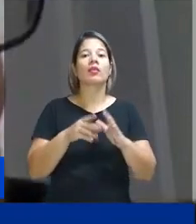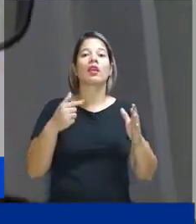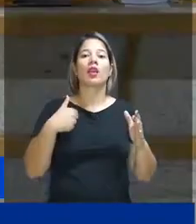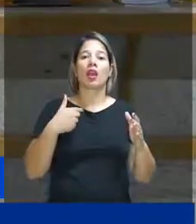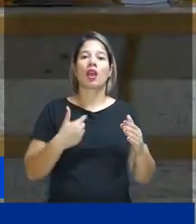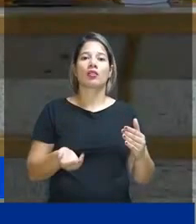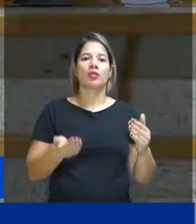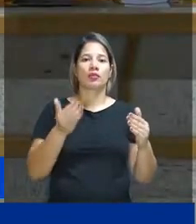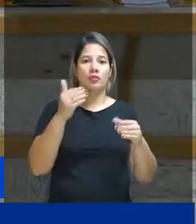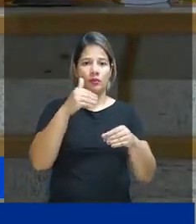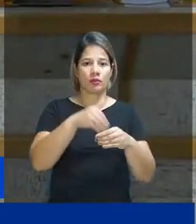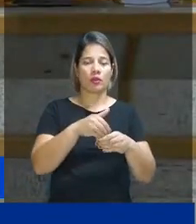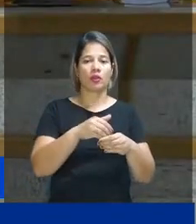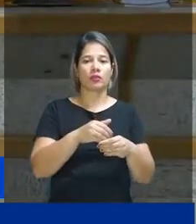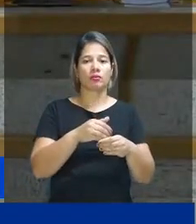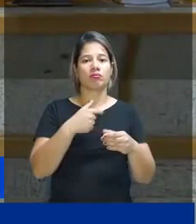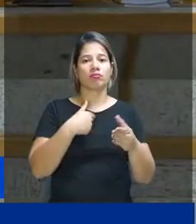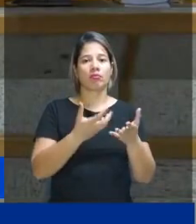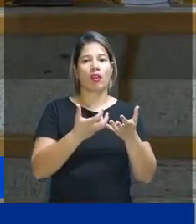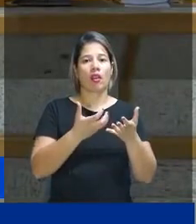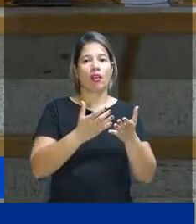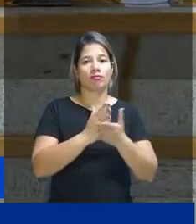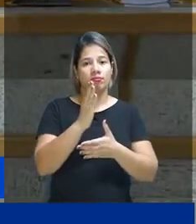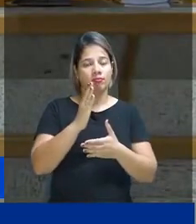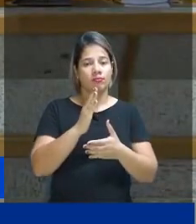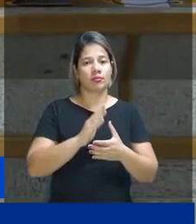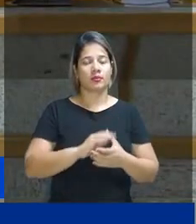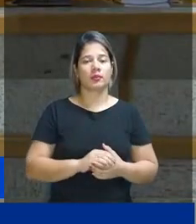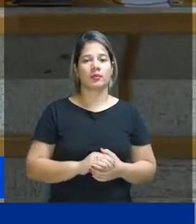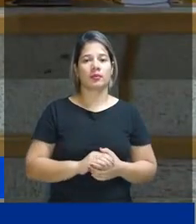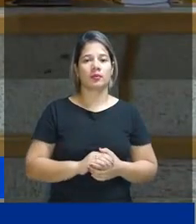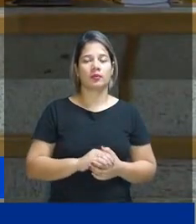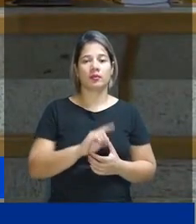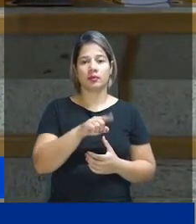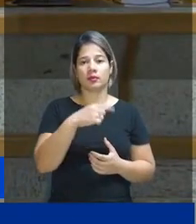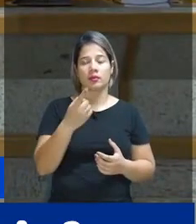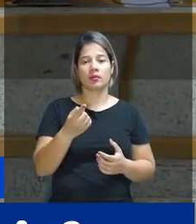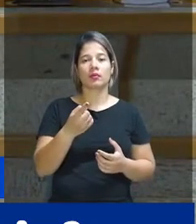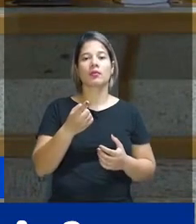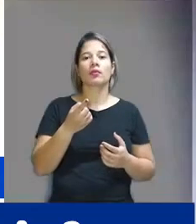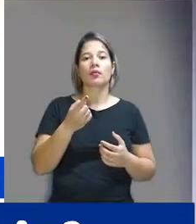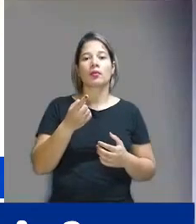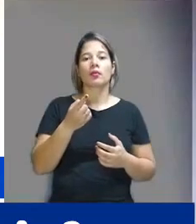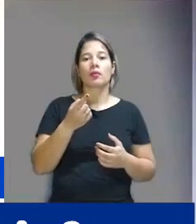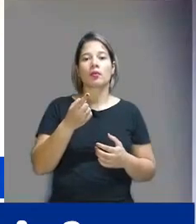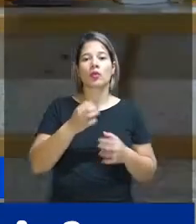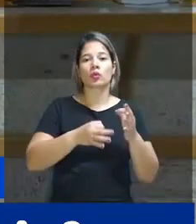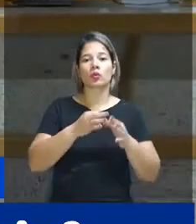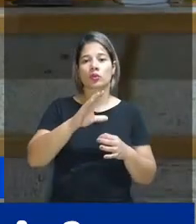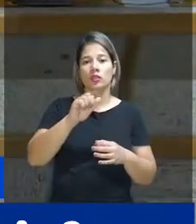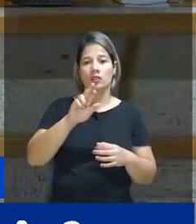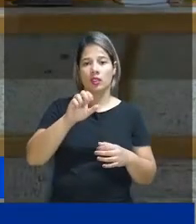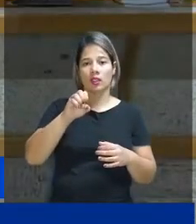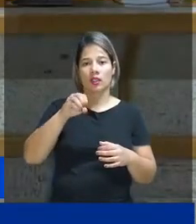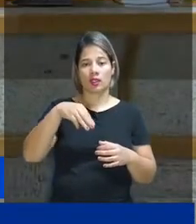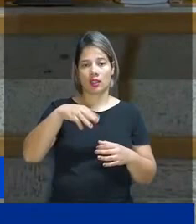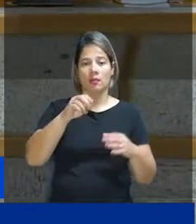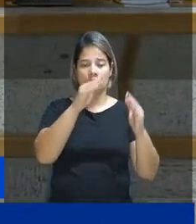voto. Perfeito. Como vota o juiz Carmo Antônio? Foco na mesa do pleno. Acompanho o relator, excelência. Juiz Anselmo